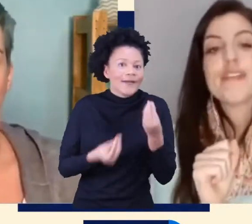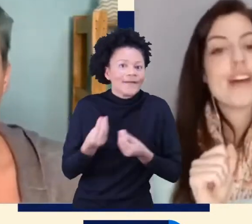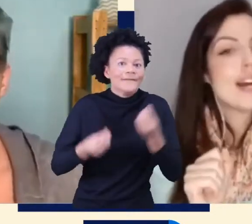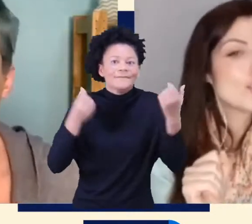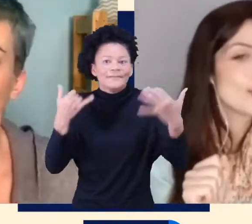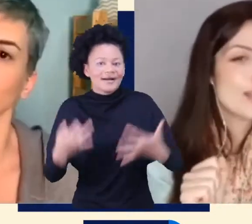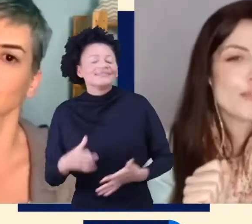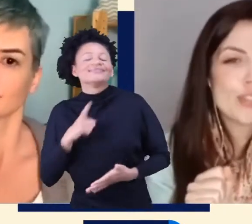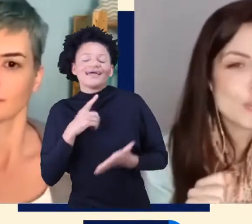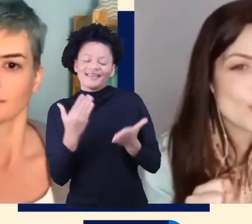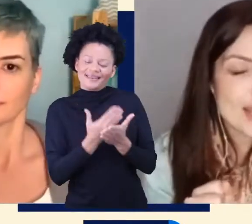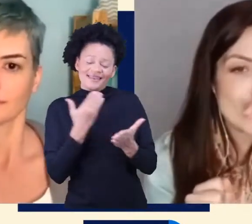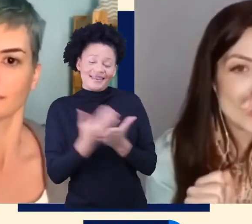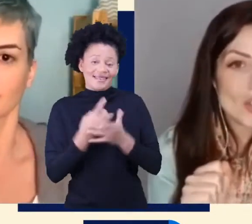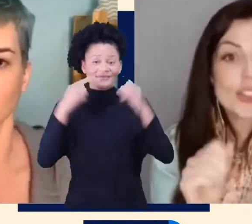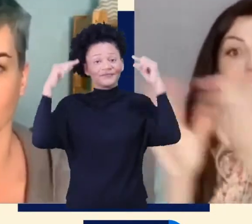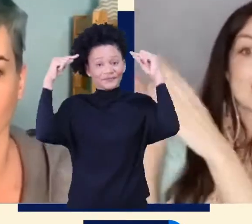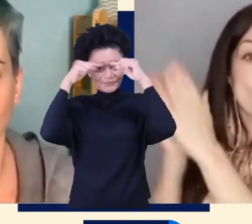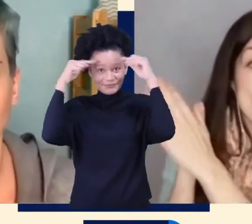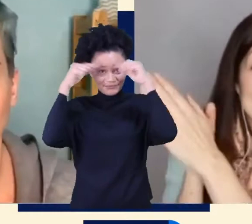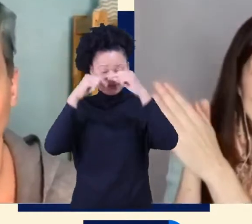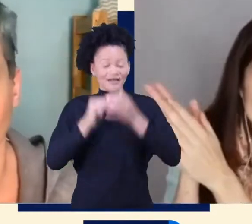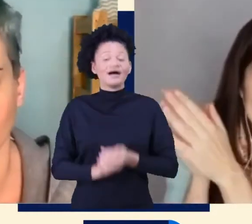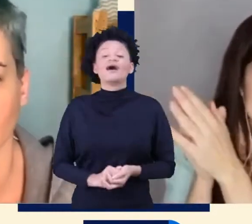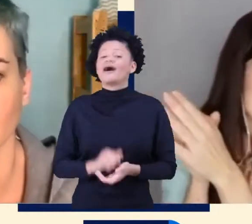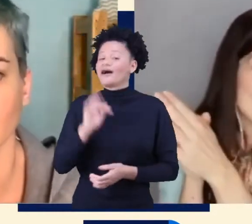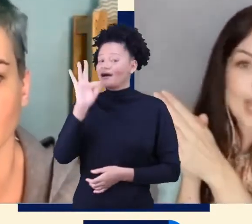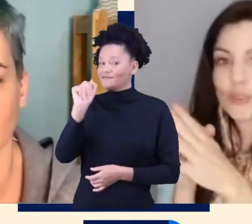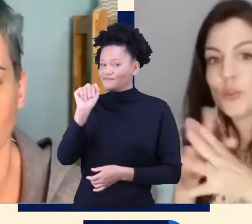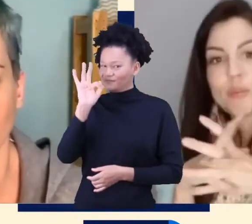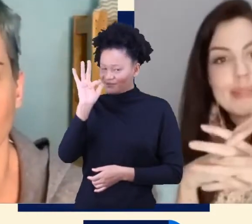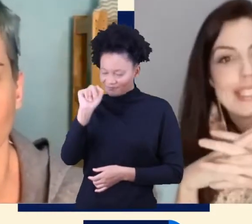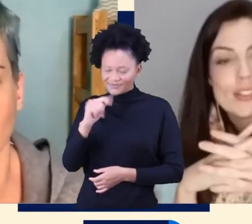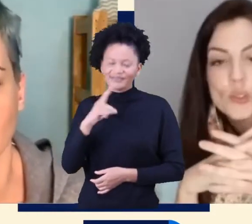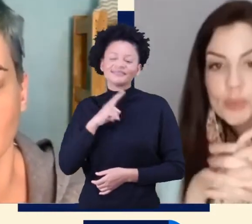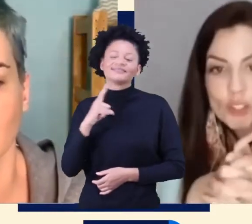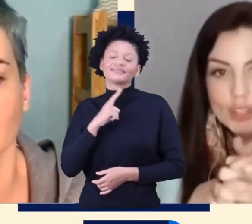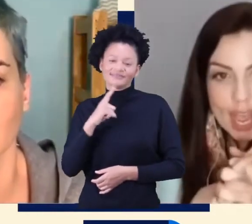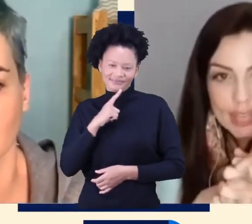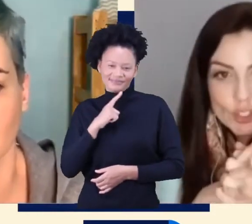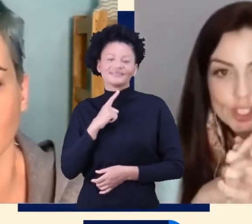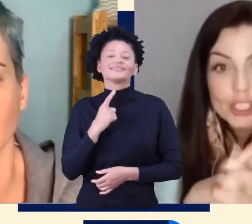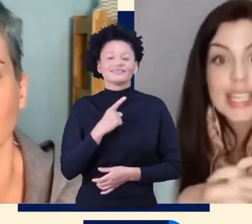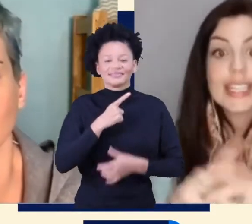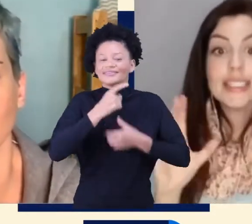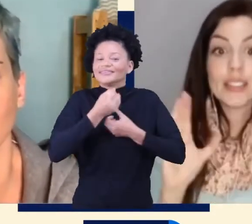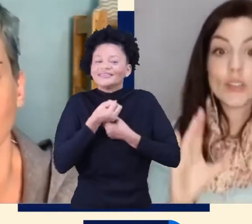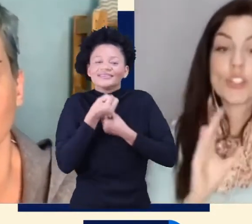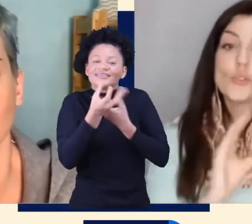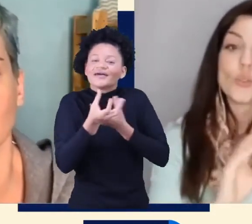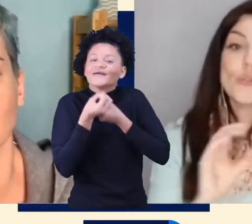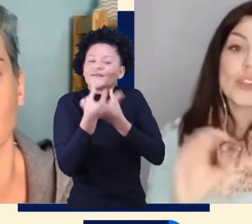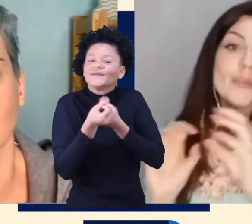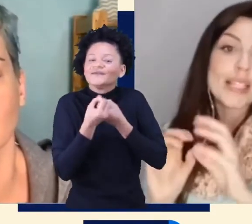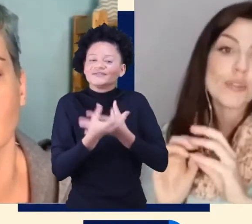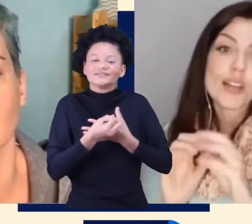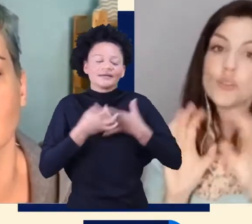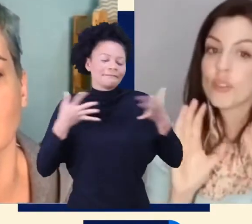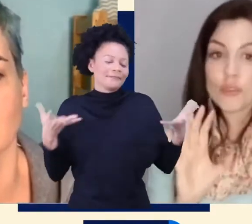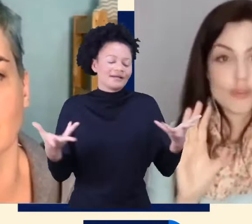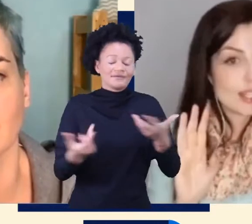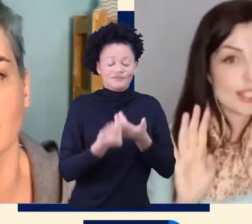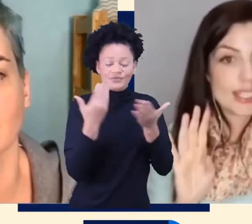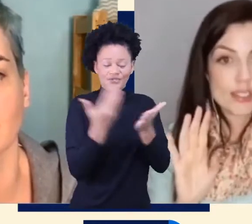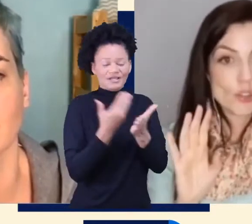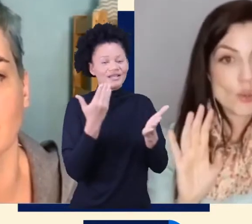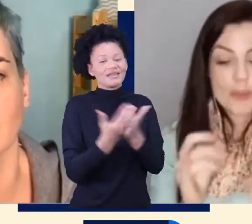a Fafá já tem vídeos maravilhosos que ela conta o livro completo de uma maneira super didática. Então, gente, tudo fica mais